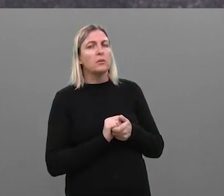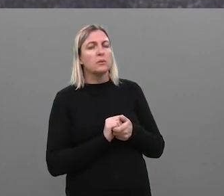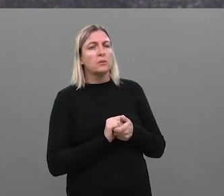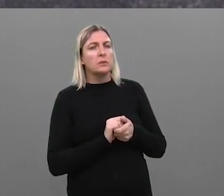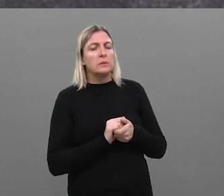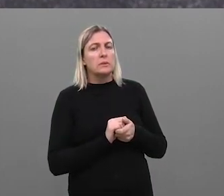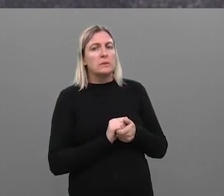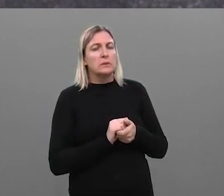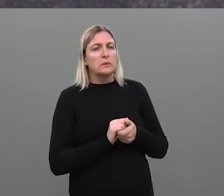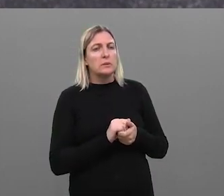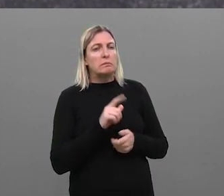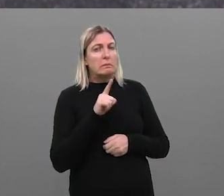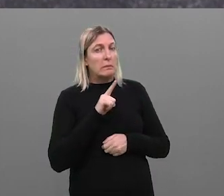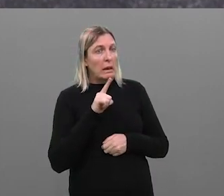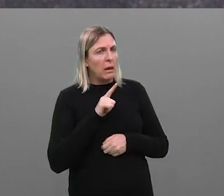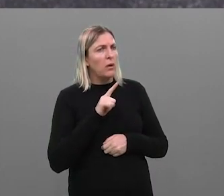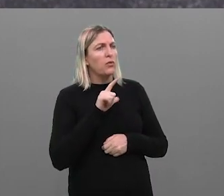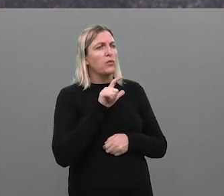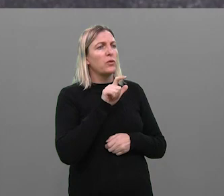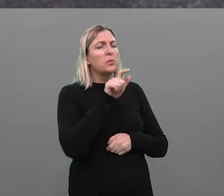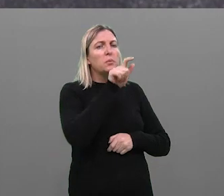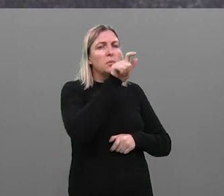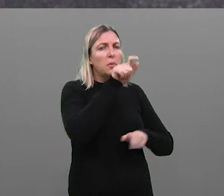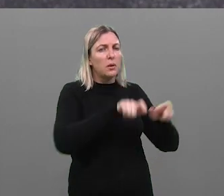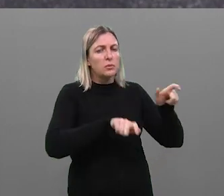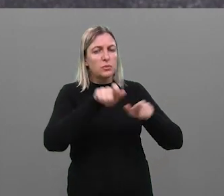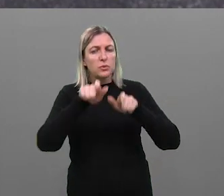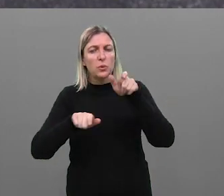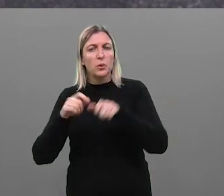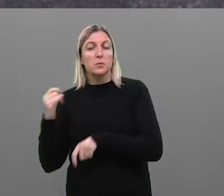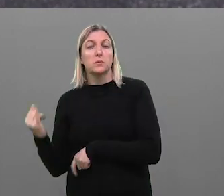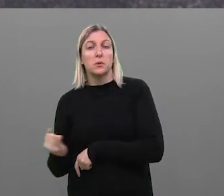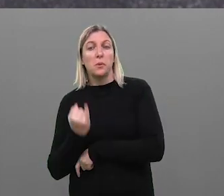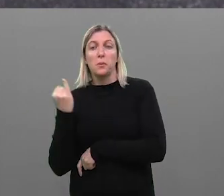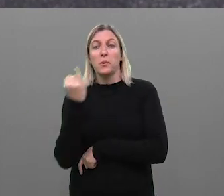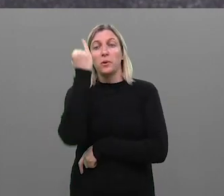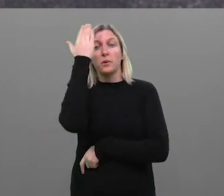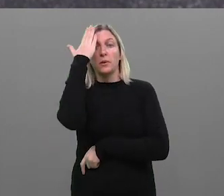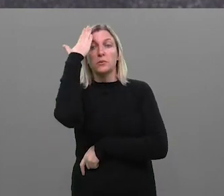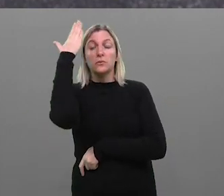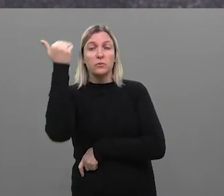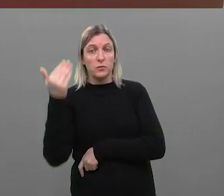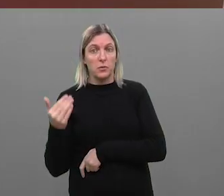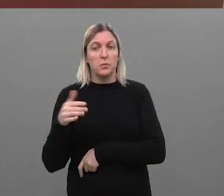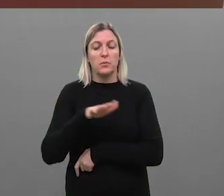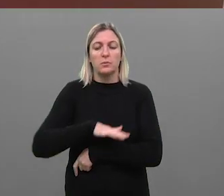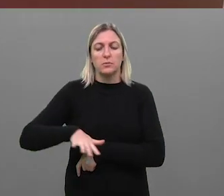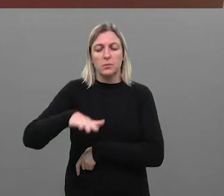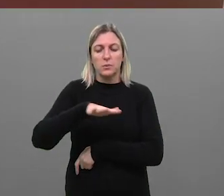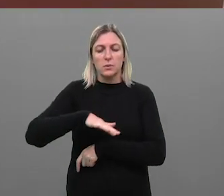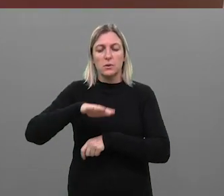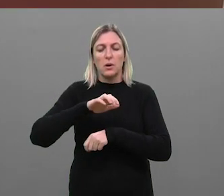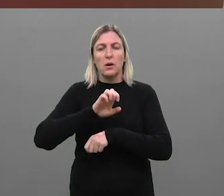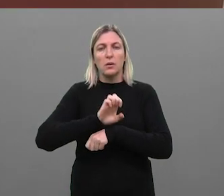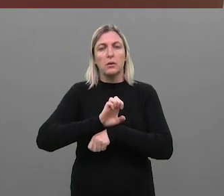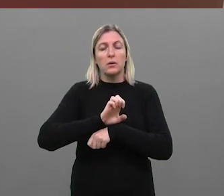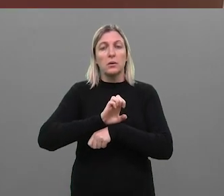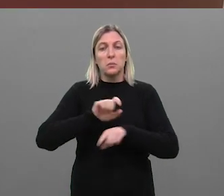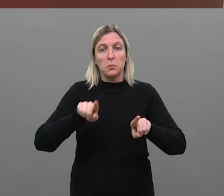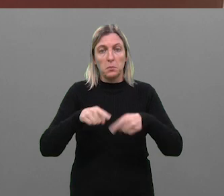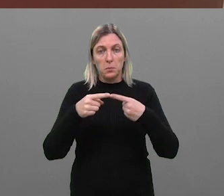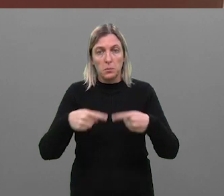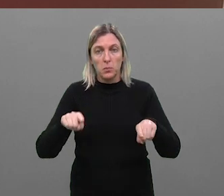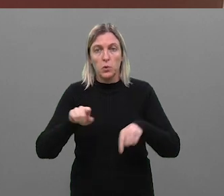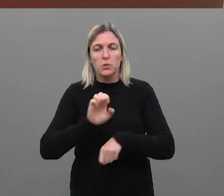perguntar nós tivemos assim grandes nomes da música em Erechim uhum né Eh